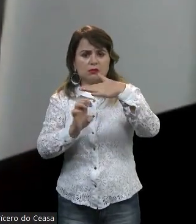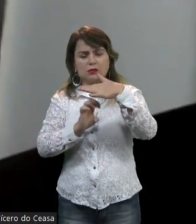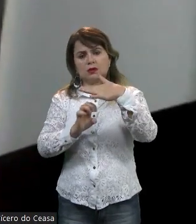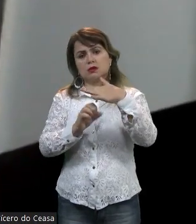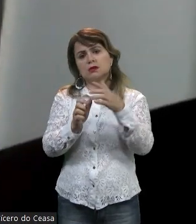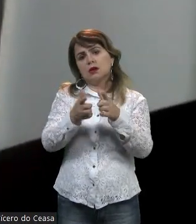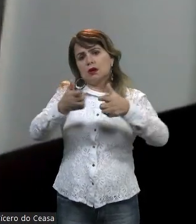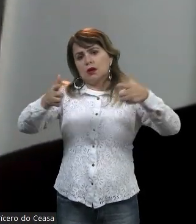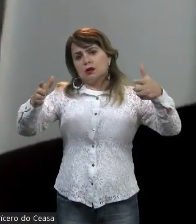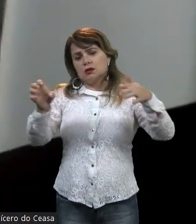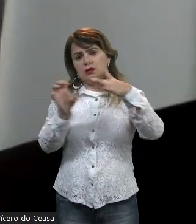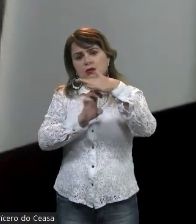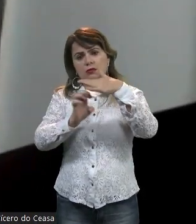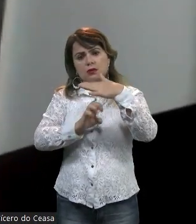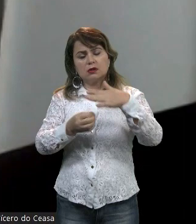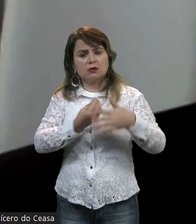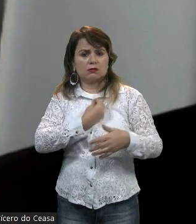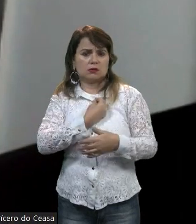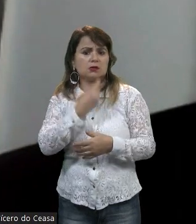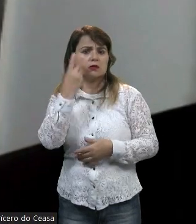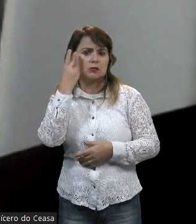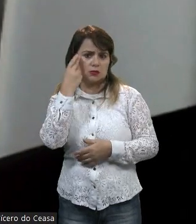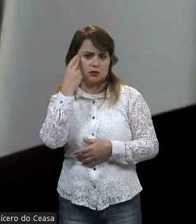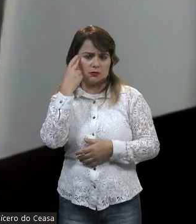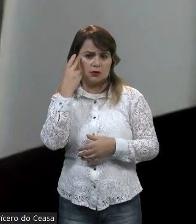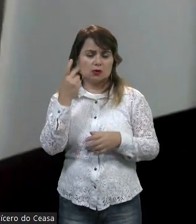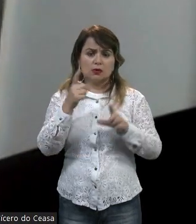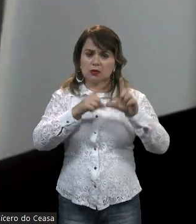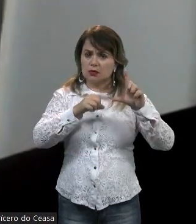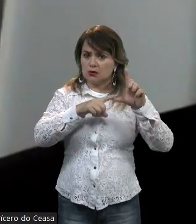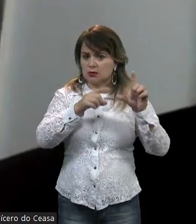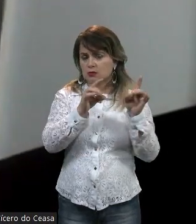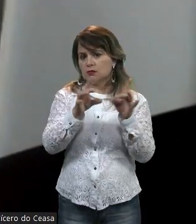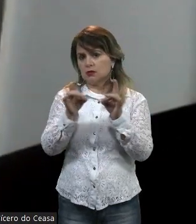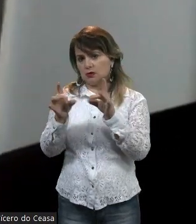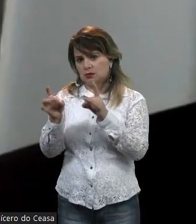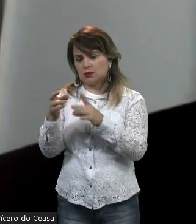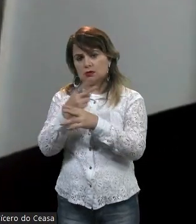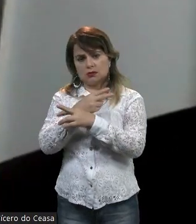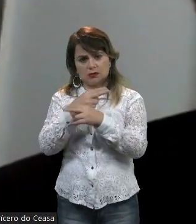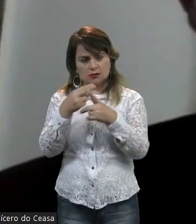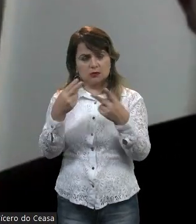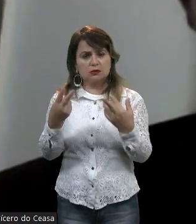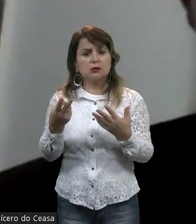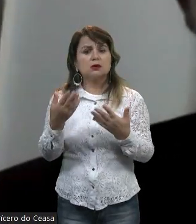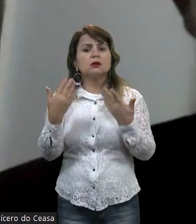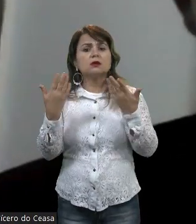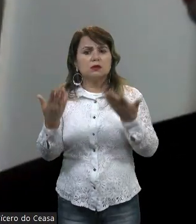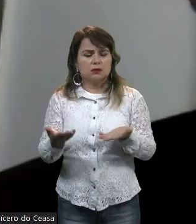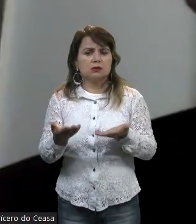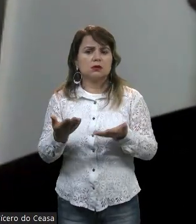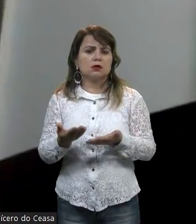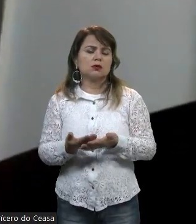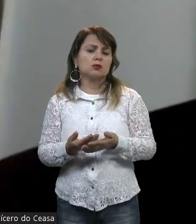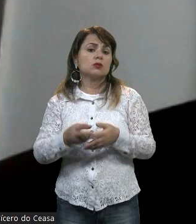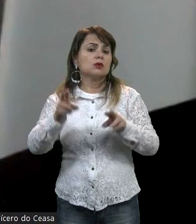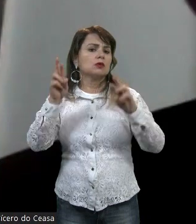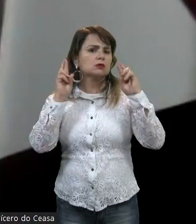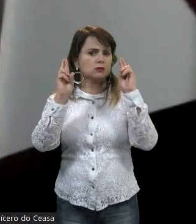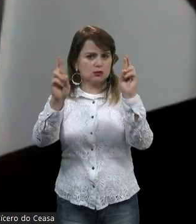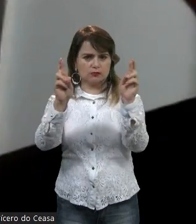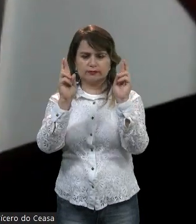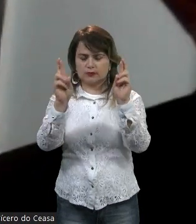normal na nossa cidade, principalmente no comércio da nossa cidade. Então, eu cumprimento a todos e faço votos